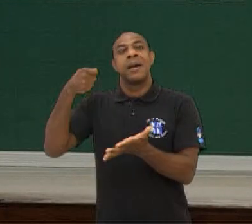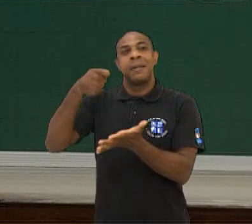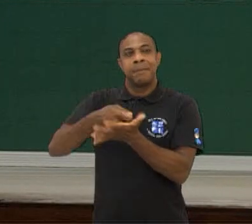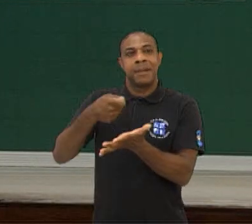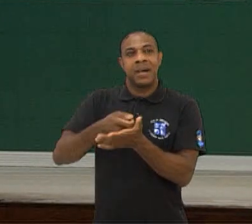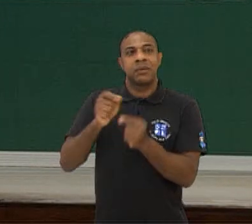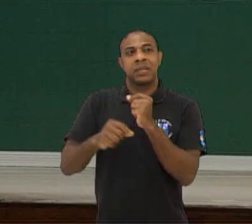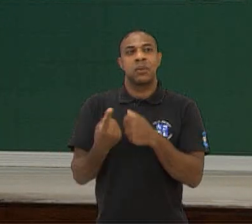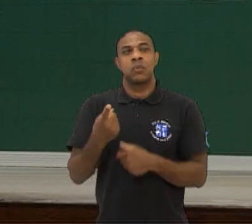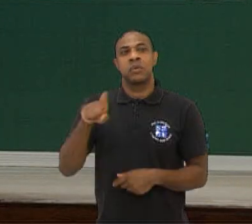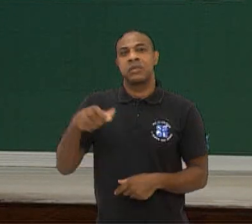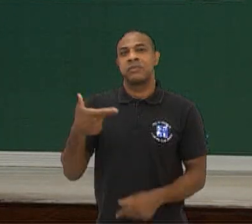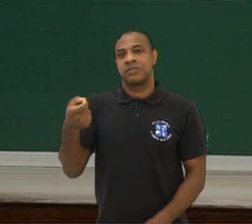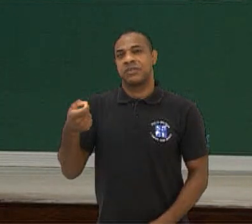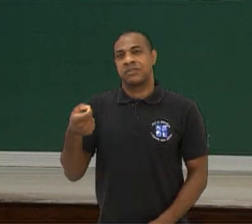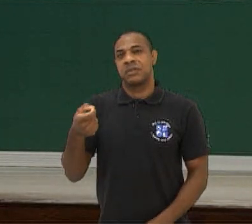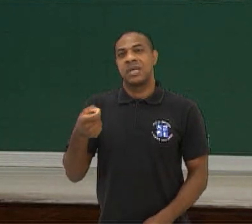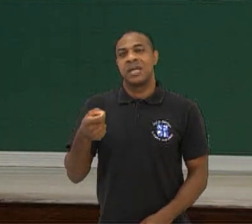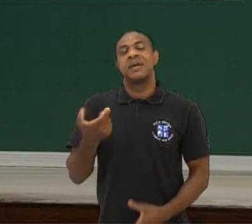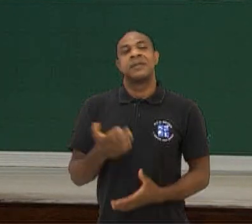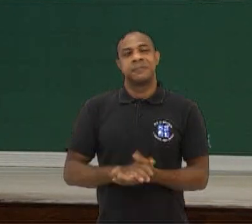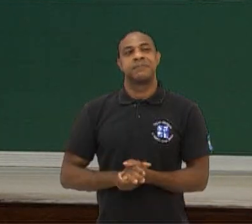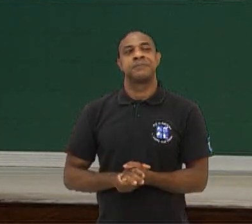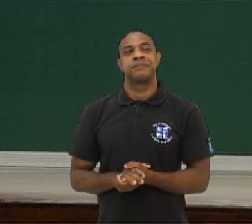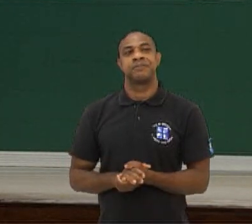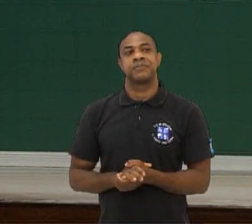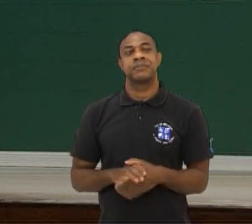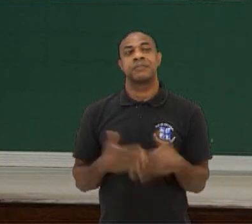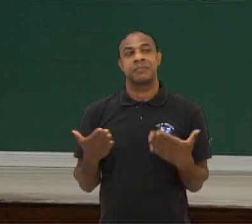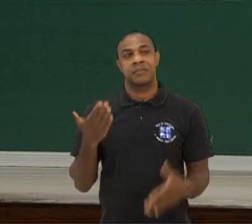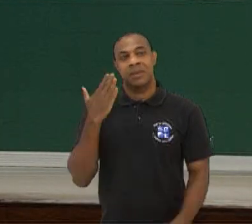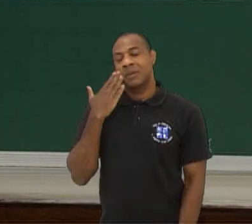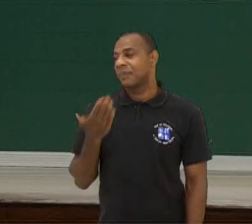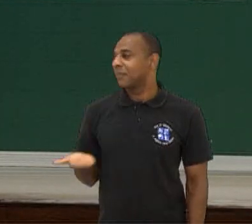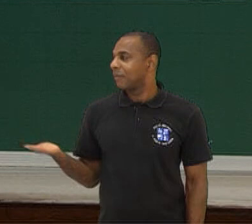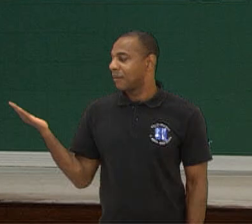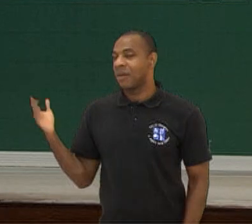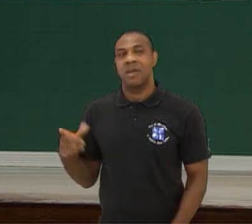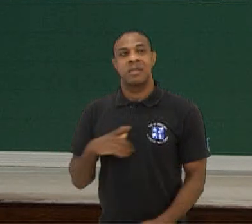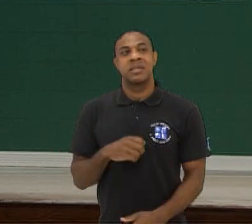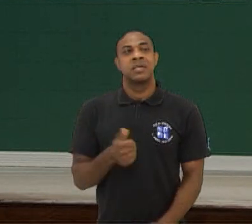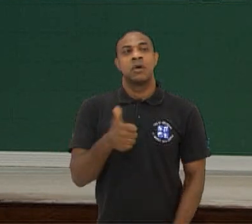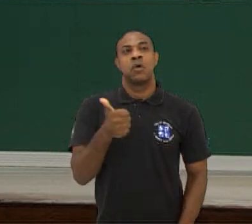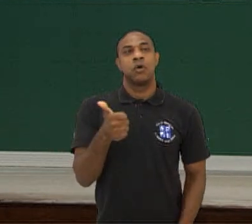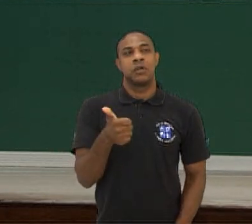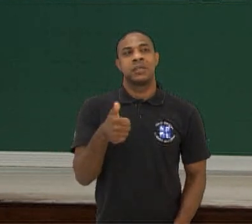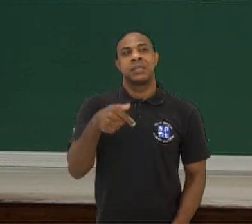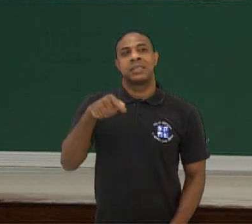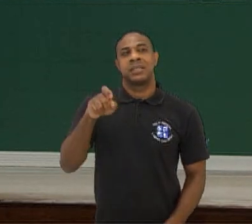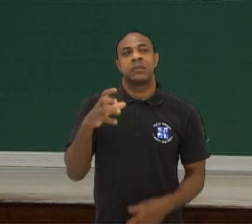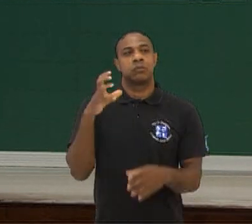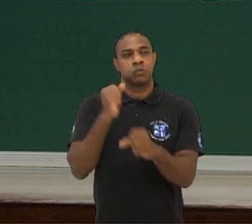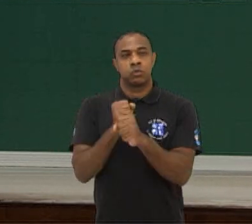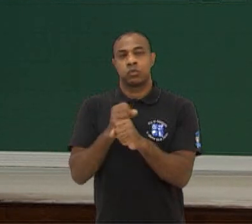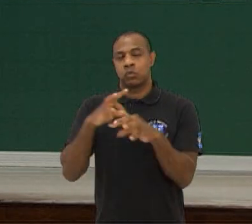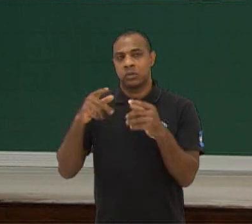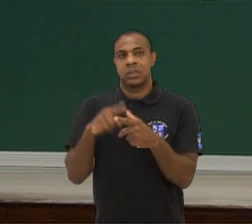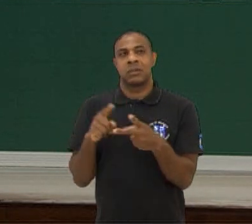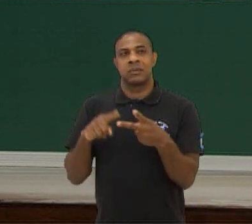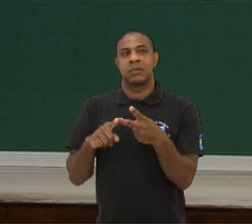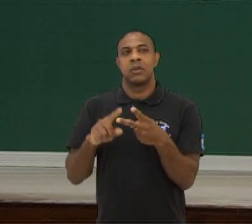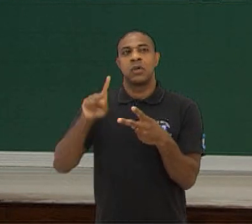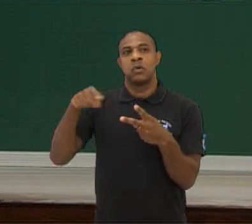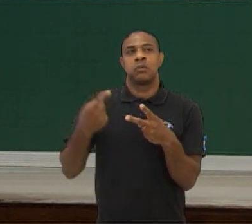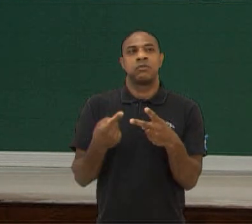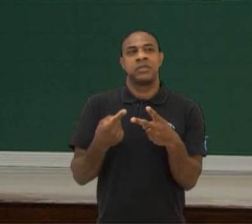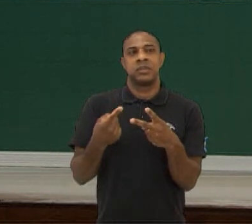mais 1,20 por cada movimentação dessa. Então, fazendo isso, eu tenho 11,75 é o valor total.